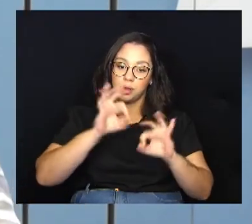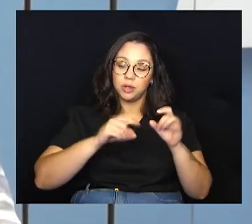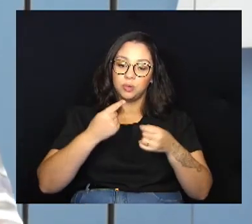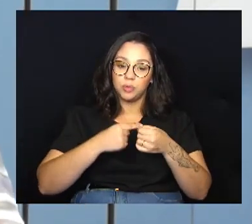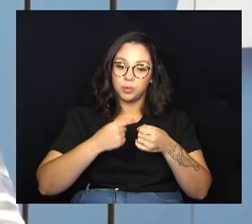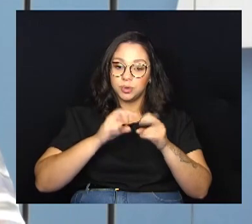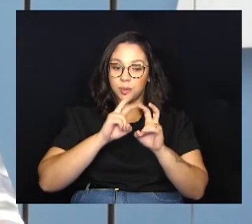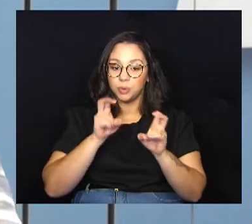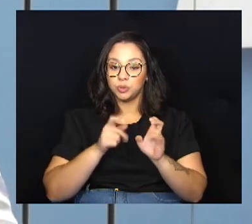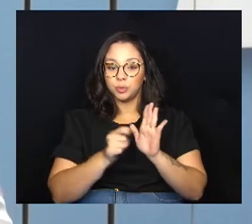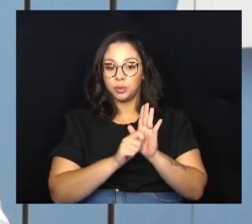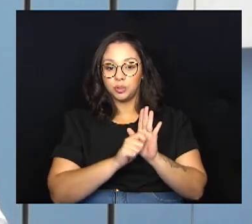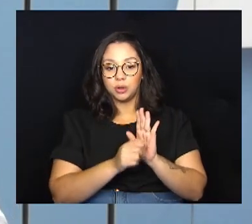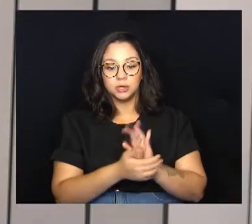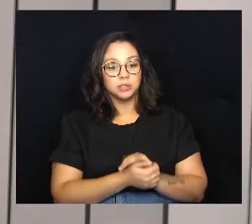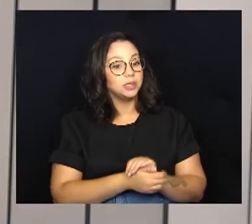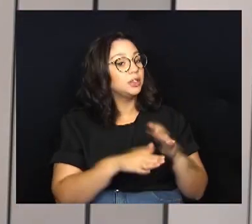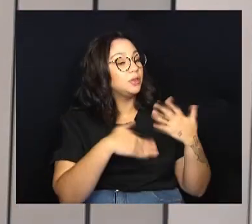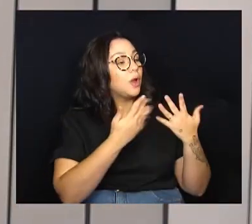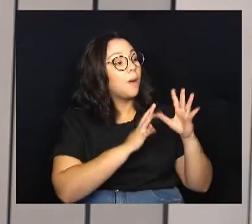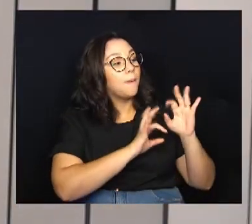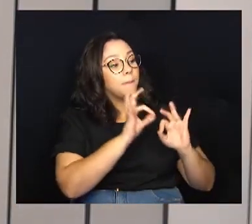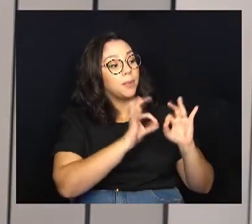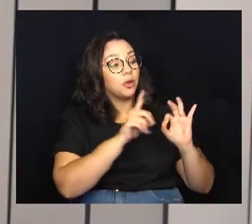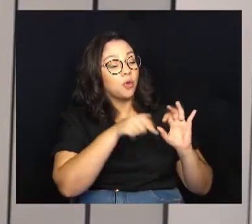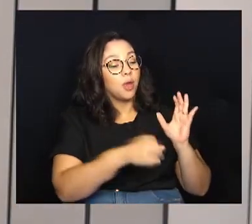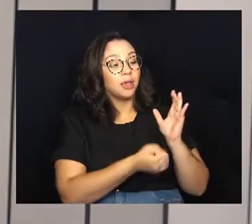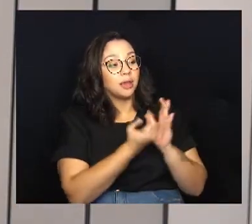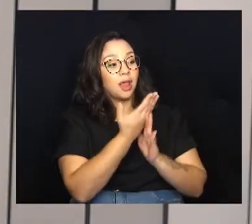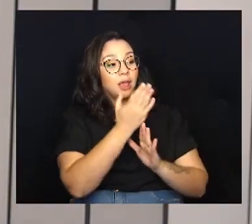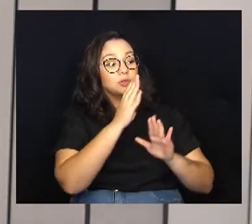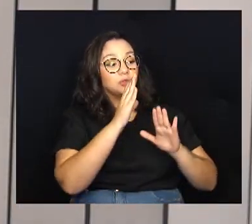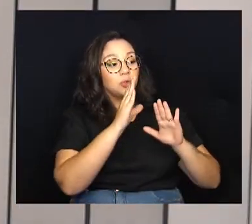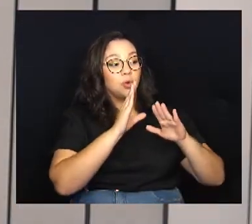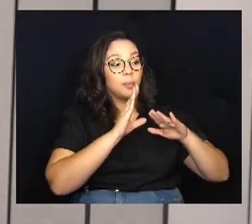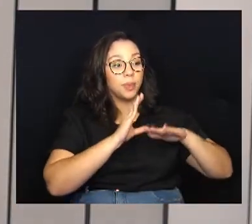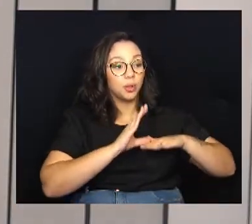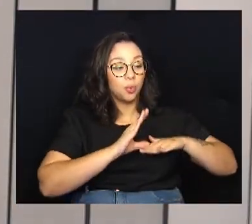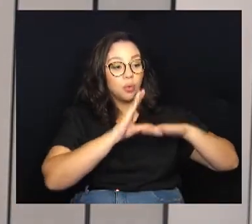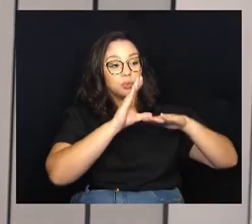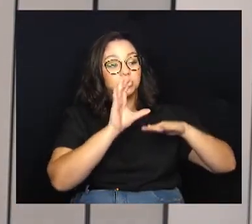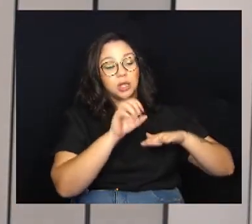despertava a curiosidade, a aventura. Então o efeito era negativo. Quando eu falo de programa